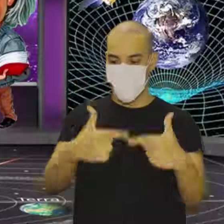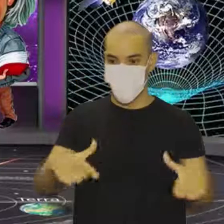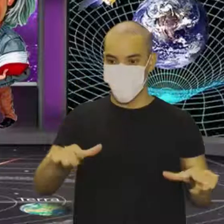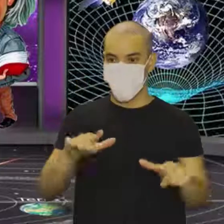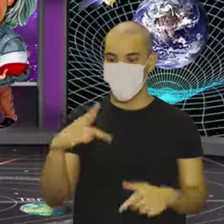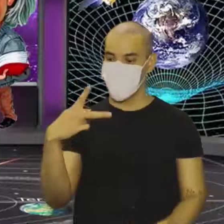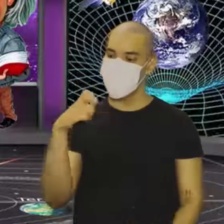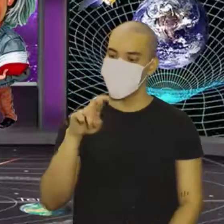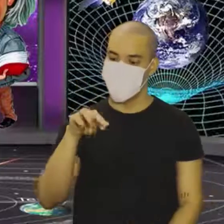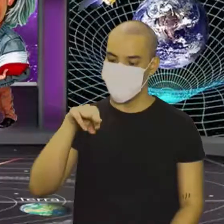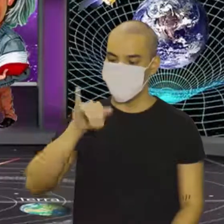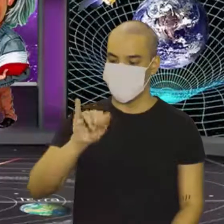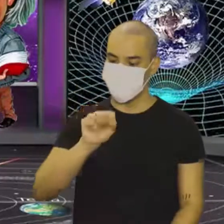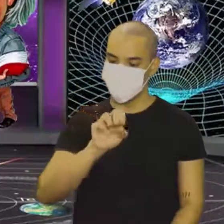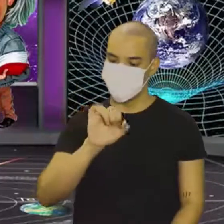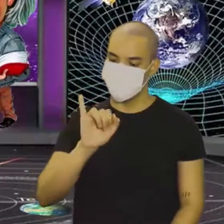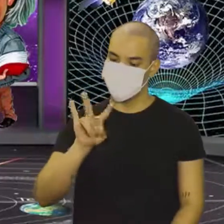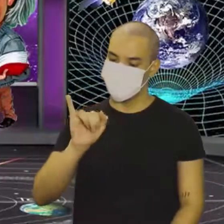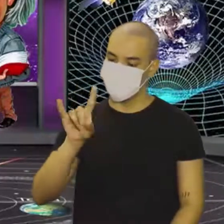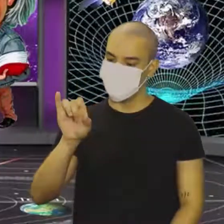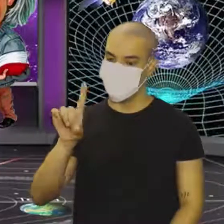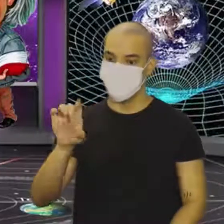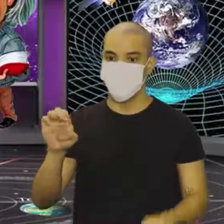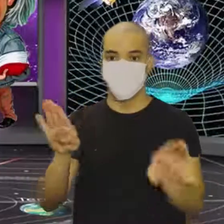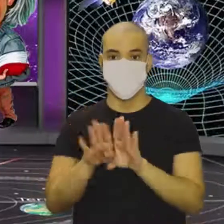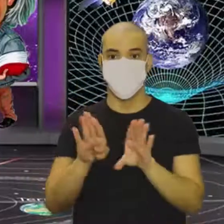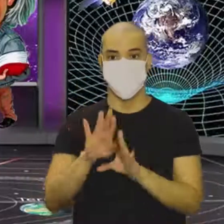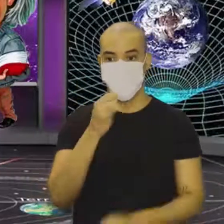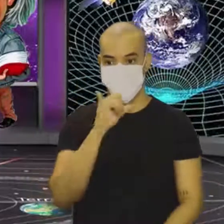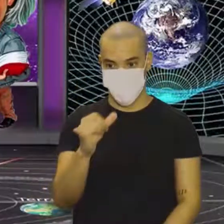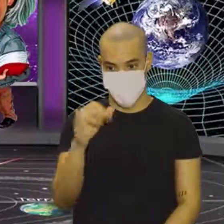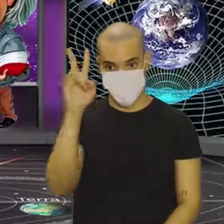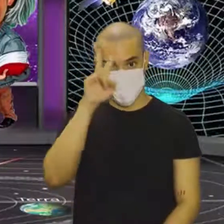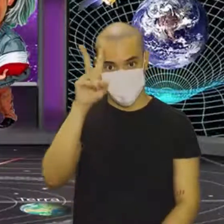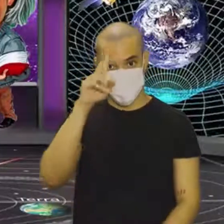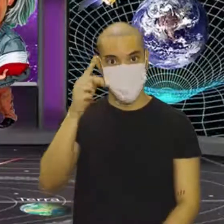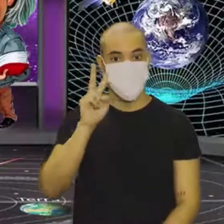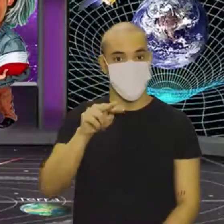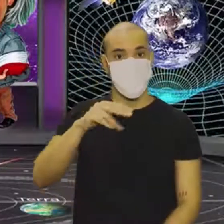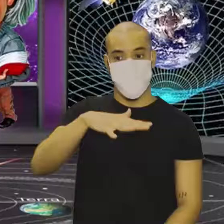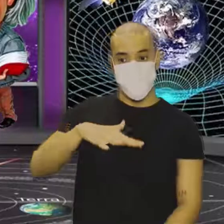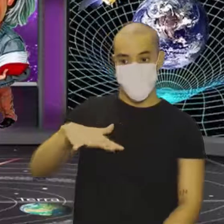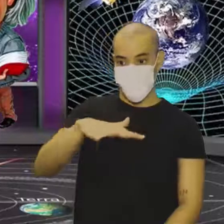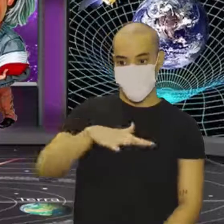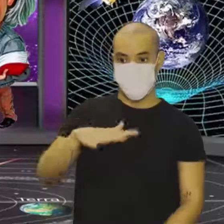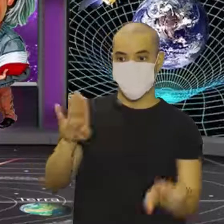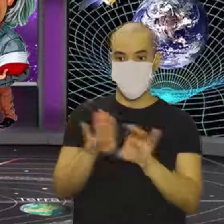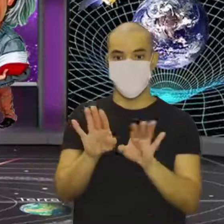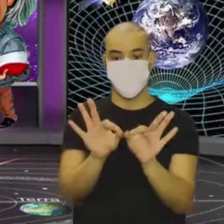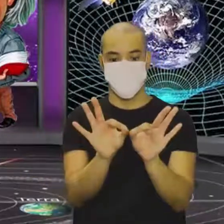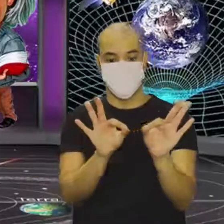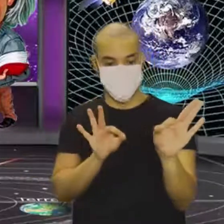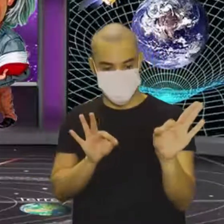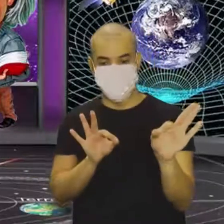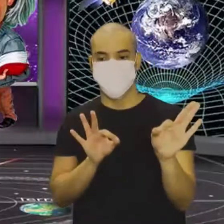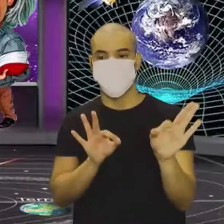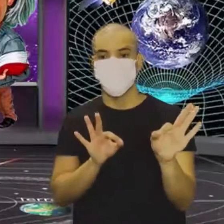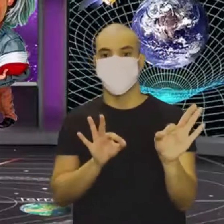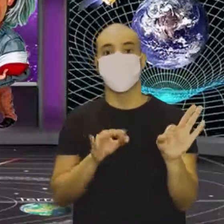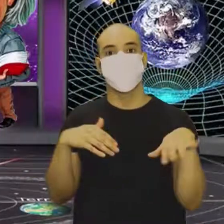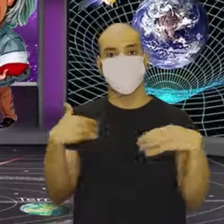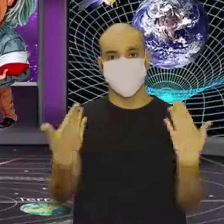e também depende da substância dielétrica, nós vimos a área e também nós vimos a distância. Pessoal,